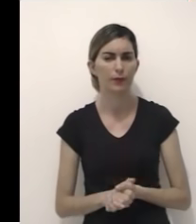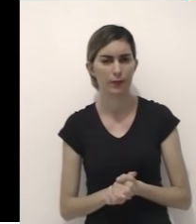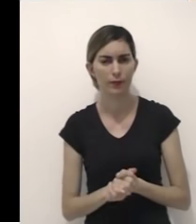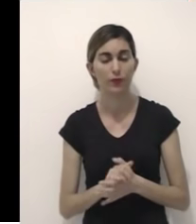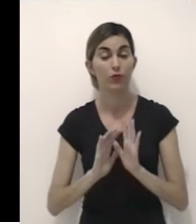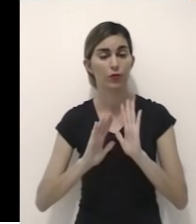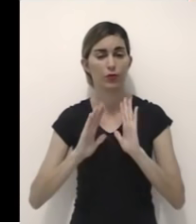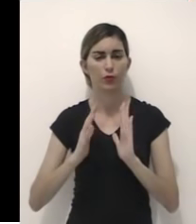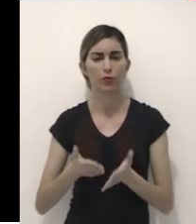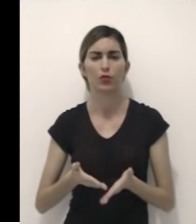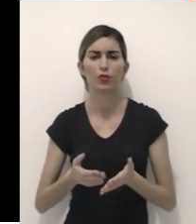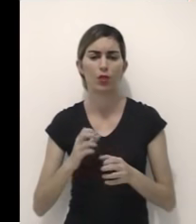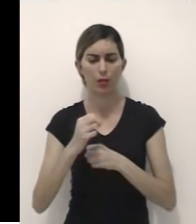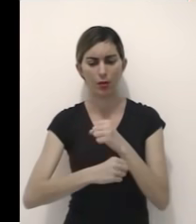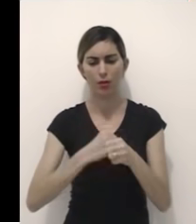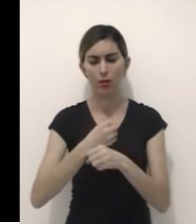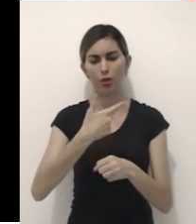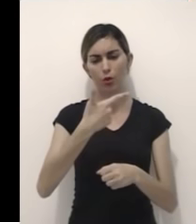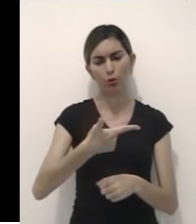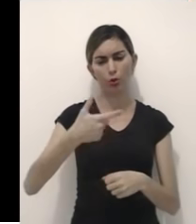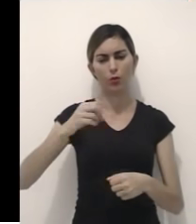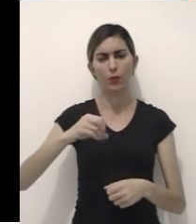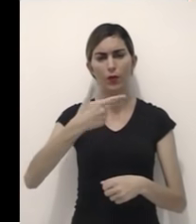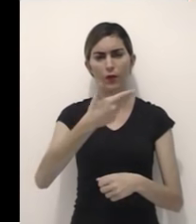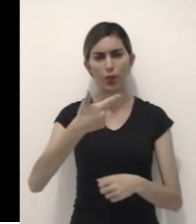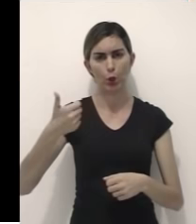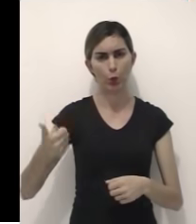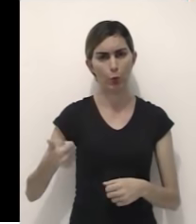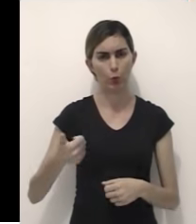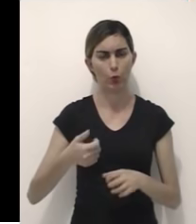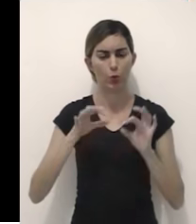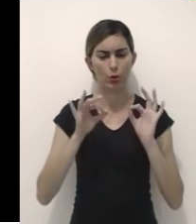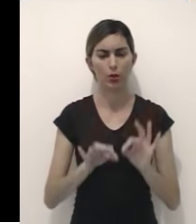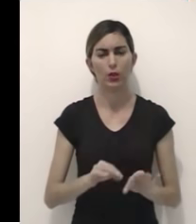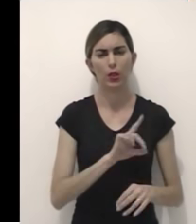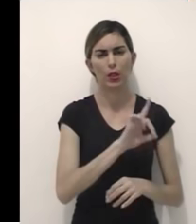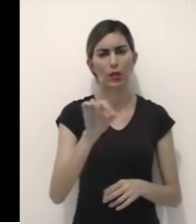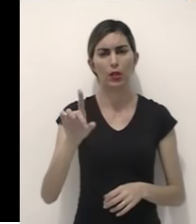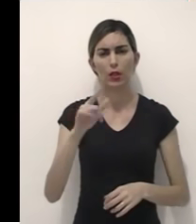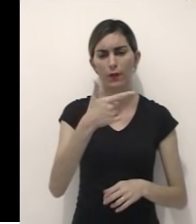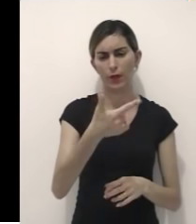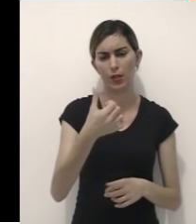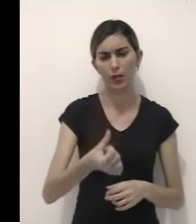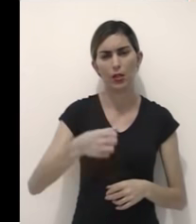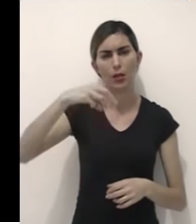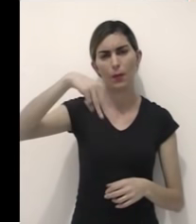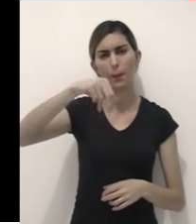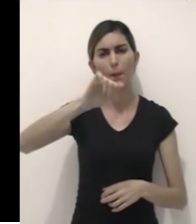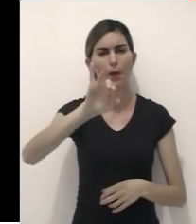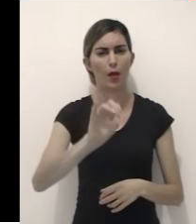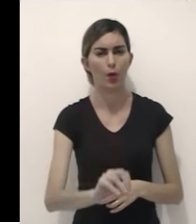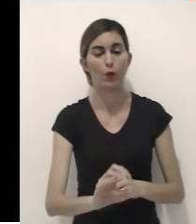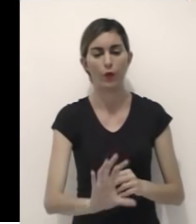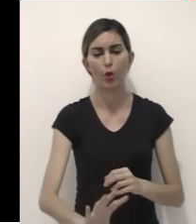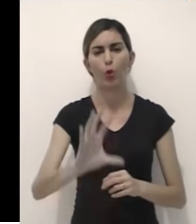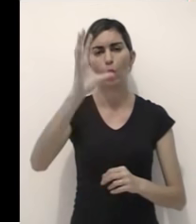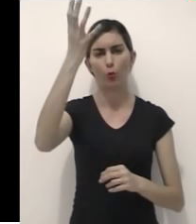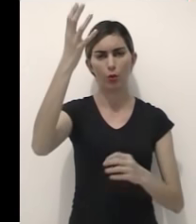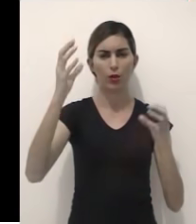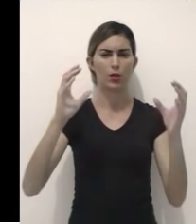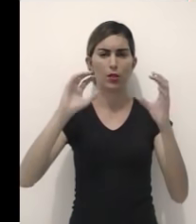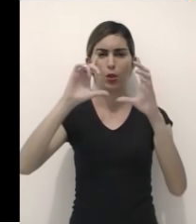observado. Já no ano de 2021, exatamente no dia 26 de maio,